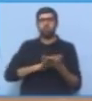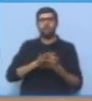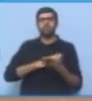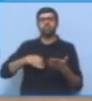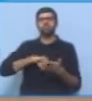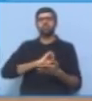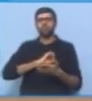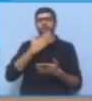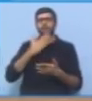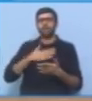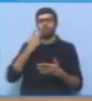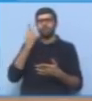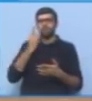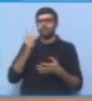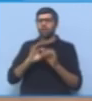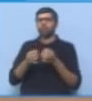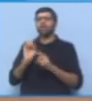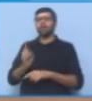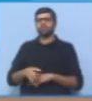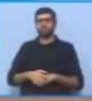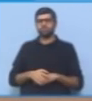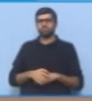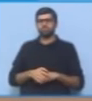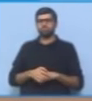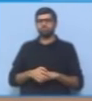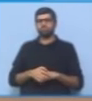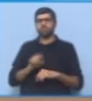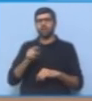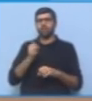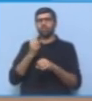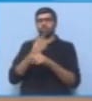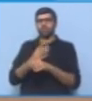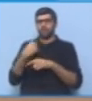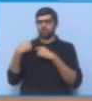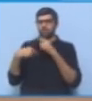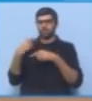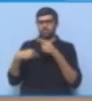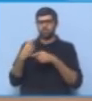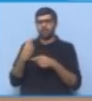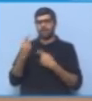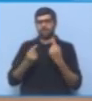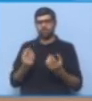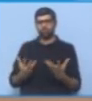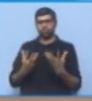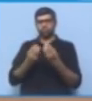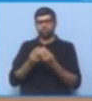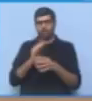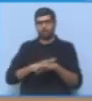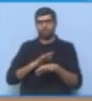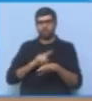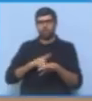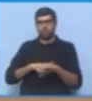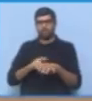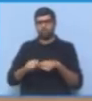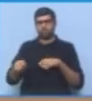que de facto faz com que a minha vida faça mais sentido? E há uma nova, também outra geração que às vezes se cruza com este tempo, que é